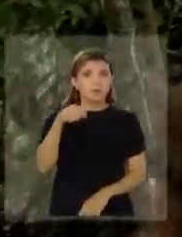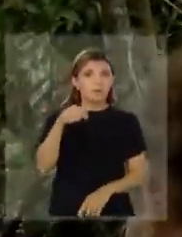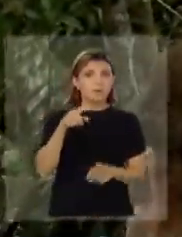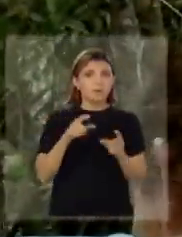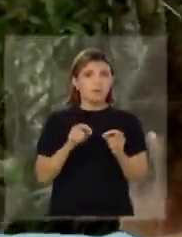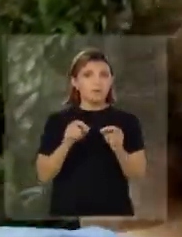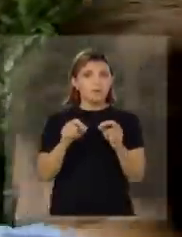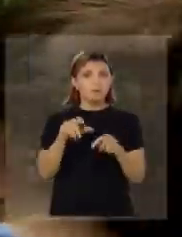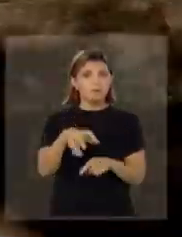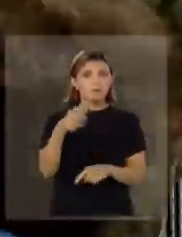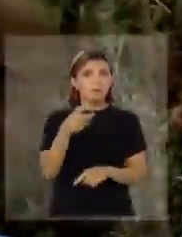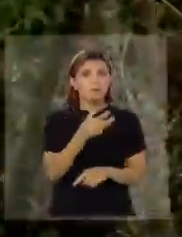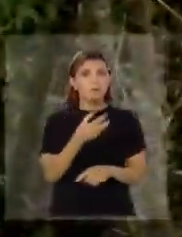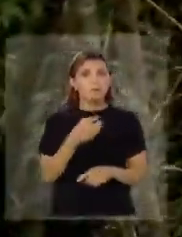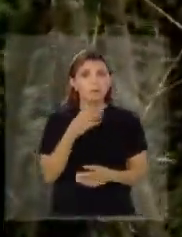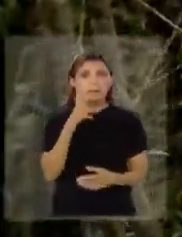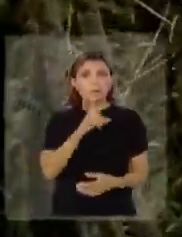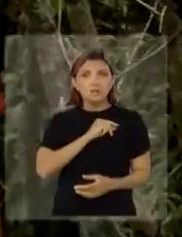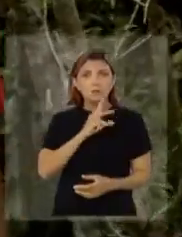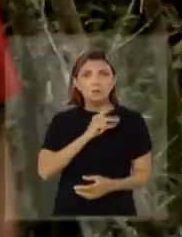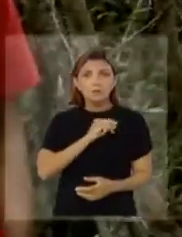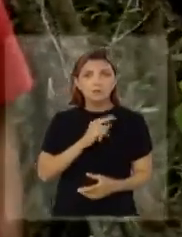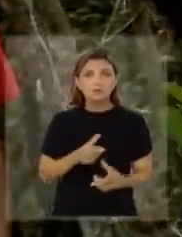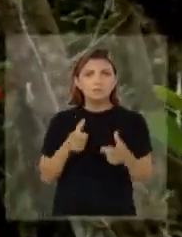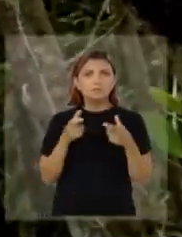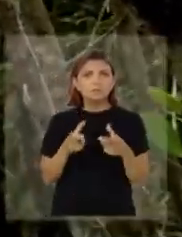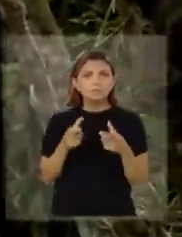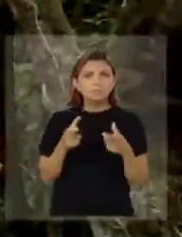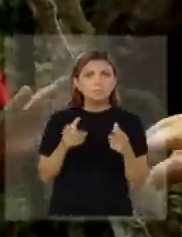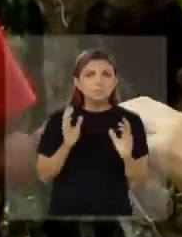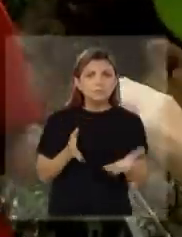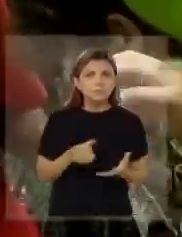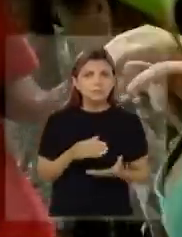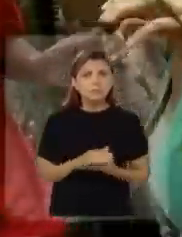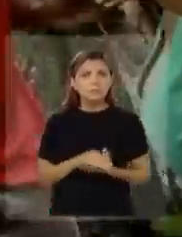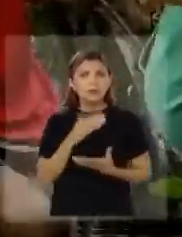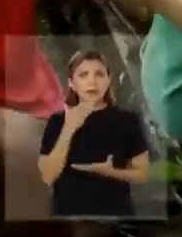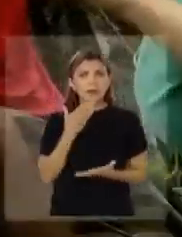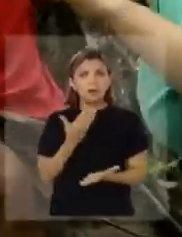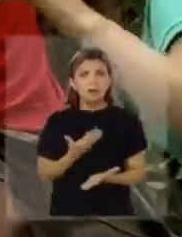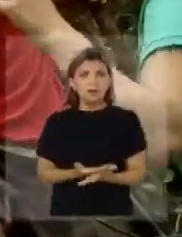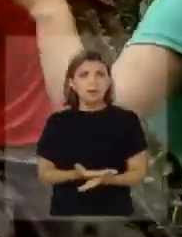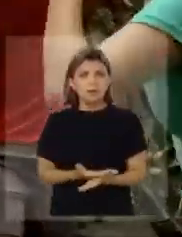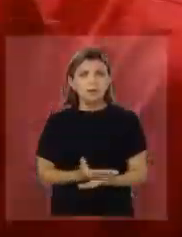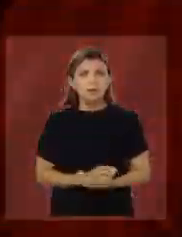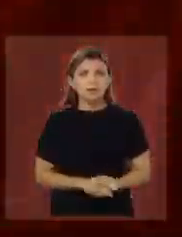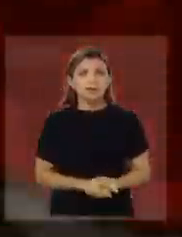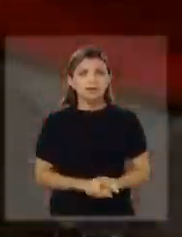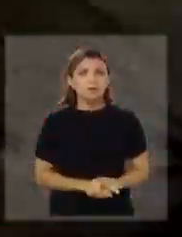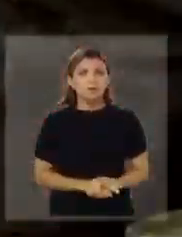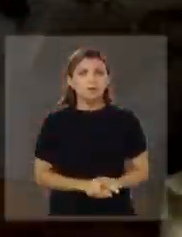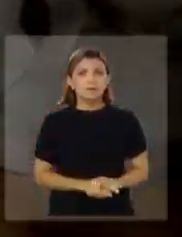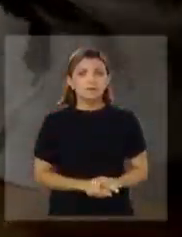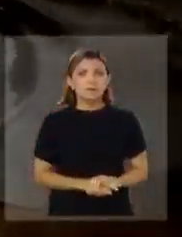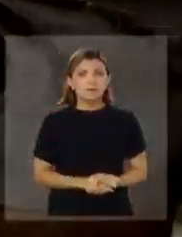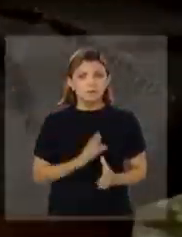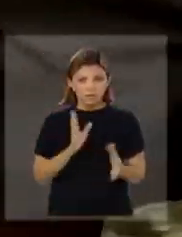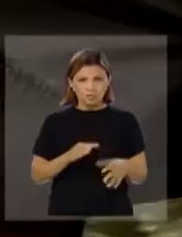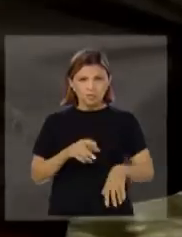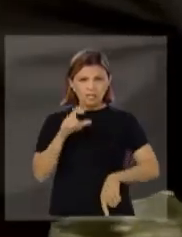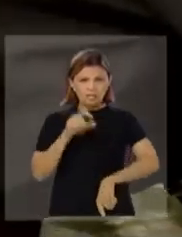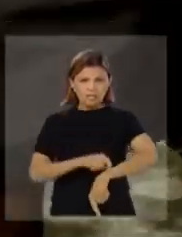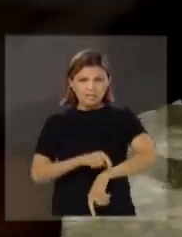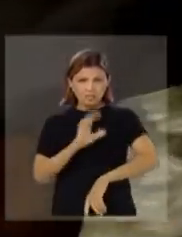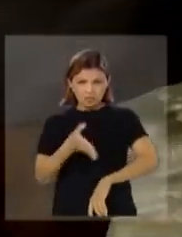caranguejo que eu peguei. O tamanho desse. Nossa. É enorme. Esse é dos grandes. Caramba! Mas Marquinho, você